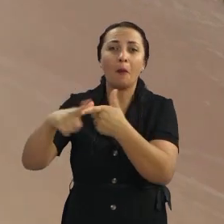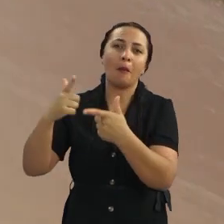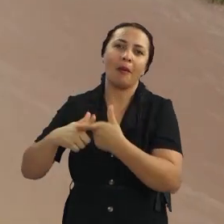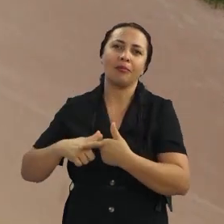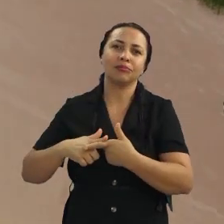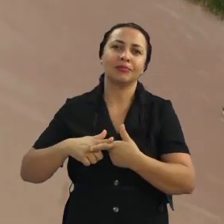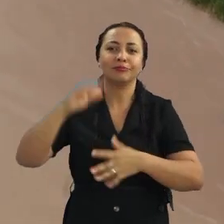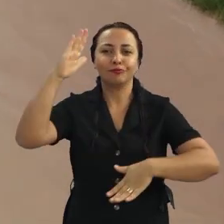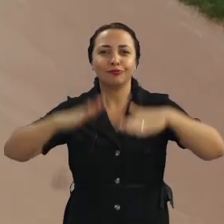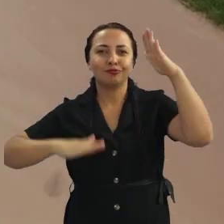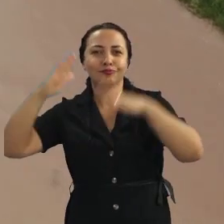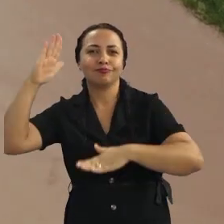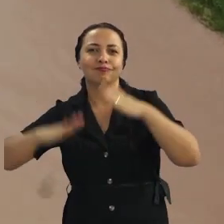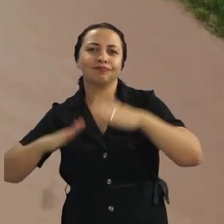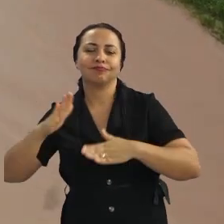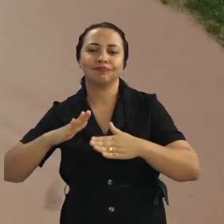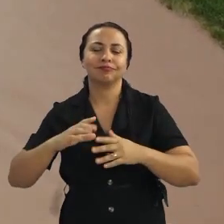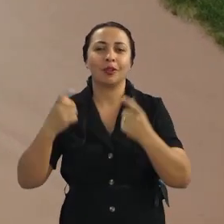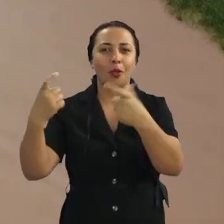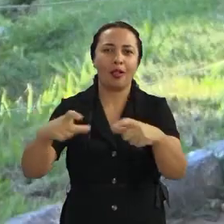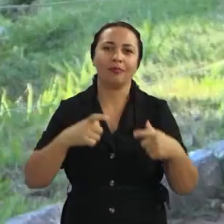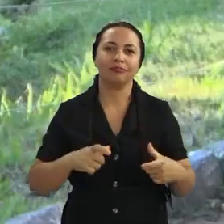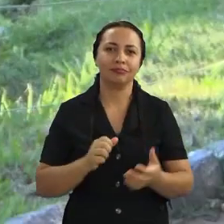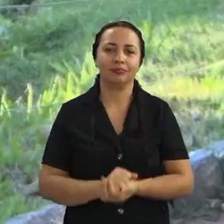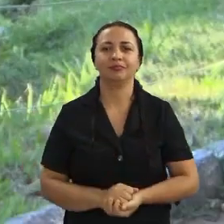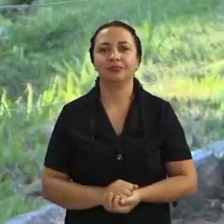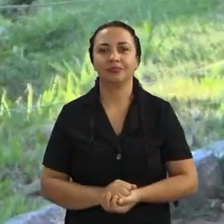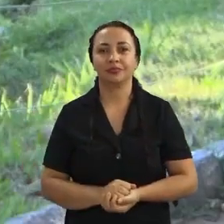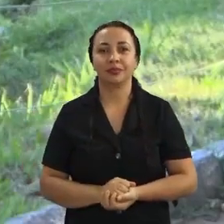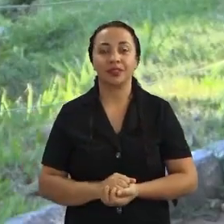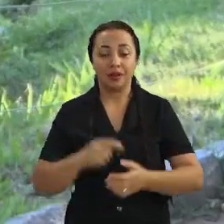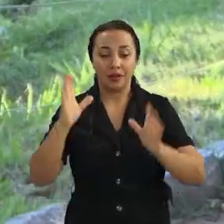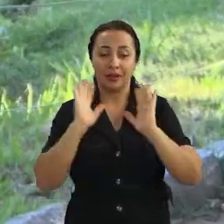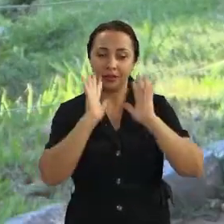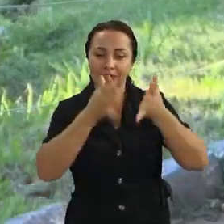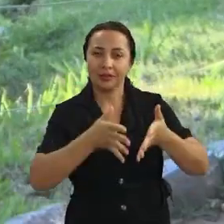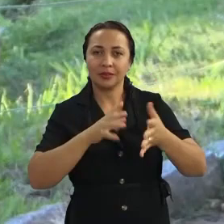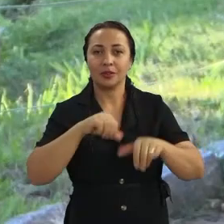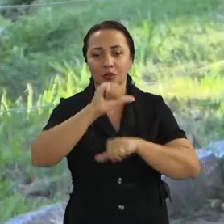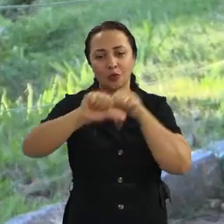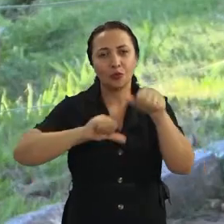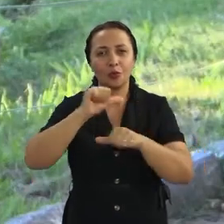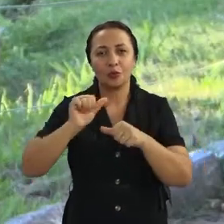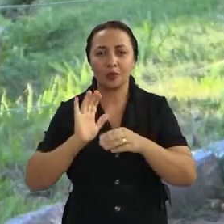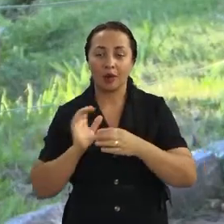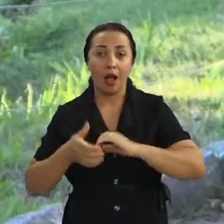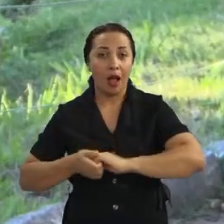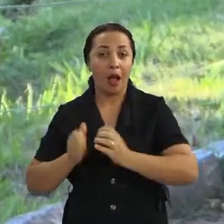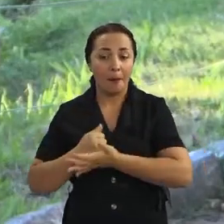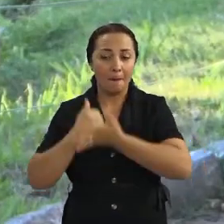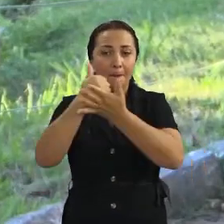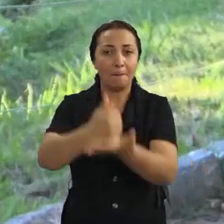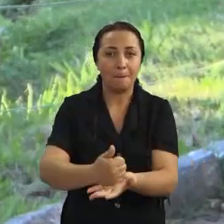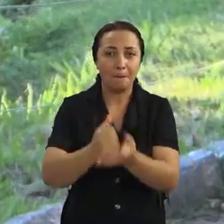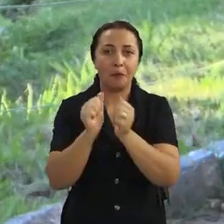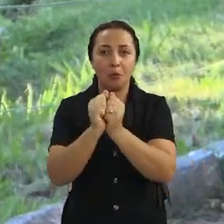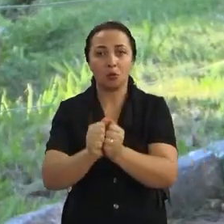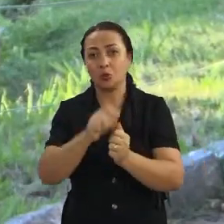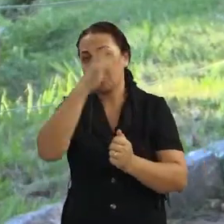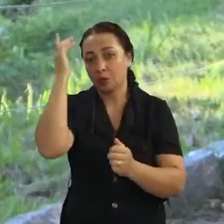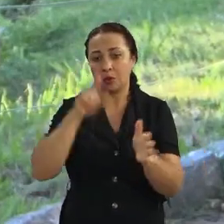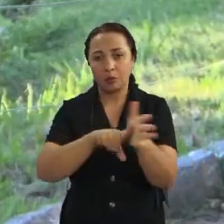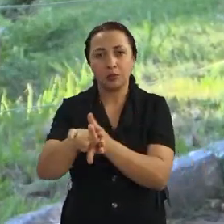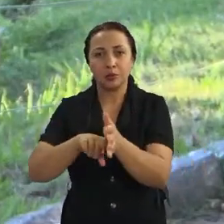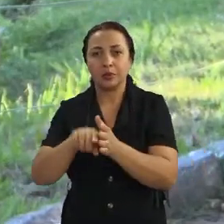um desequilíbrio ali né naquele ambiente naquele lugar então foi nesse sentido que desenvolvemos né colaboração com pesquisadores